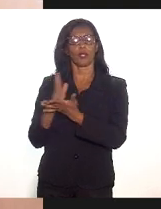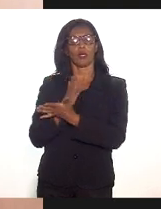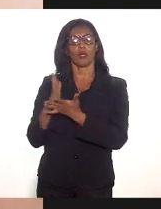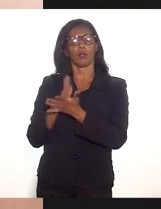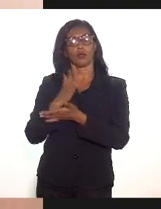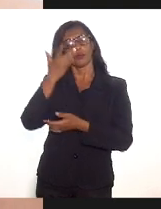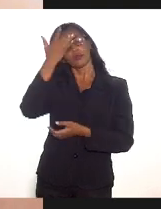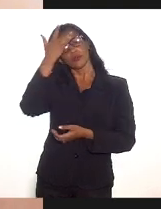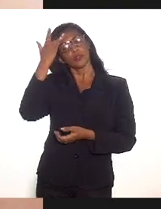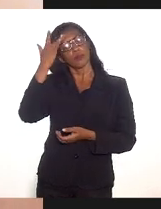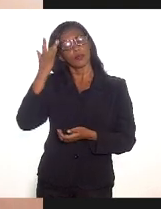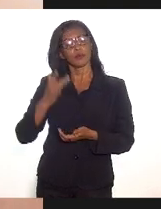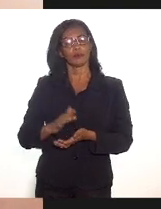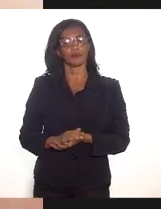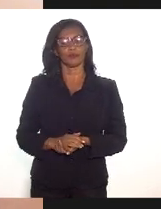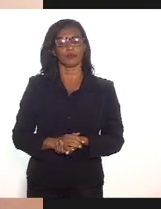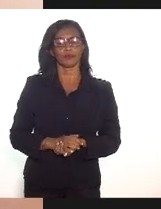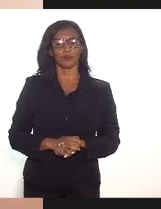pessoas